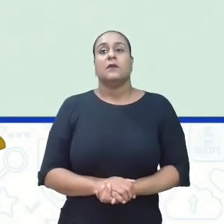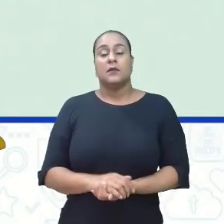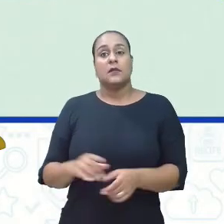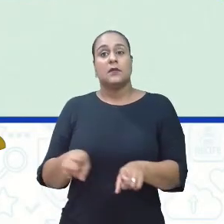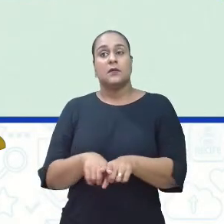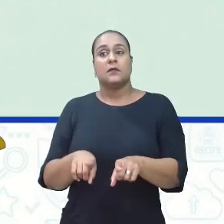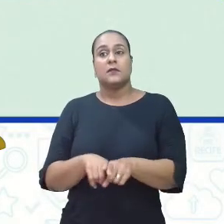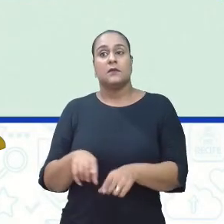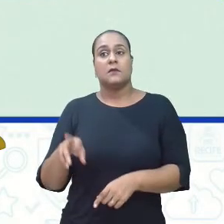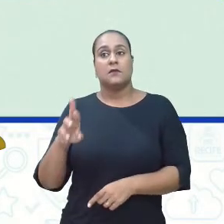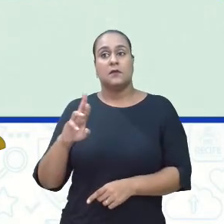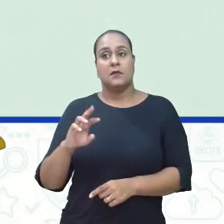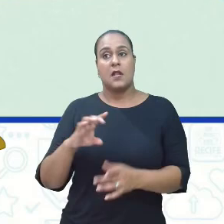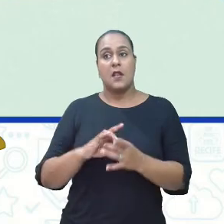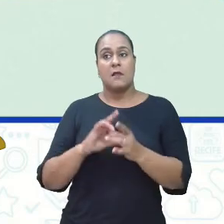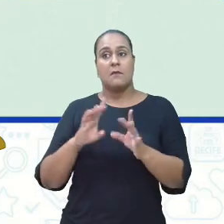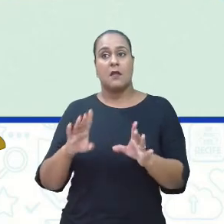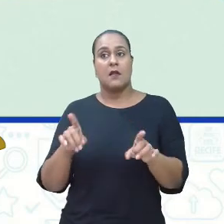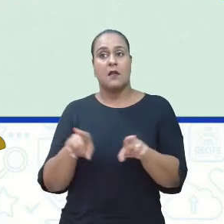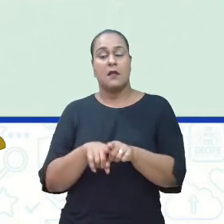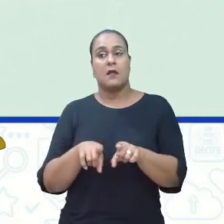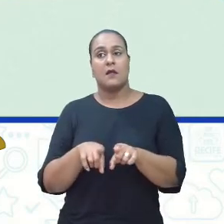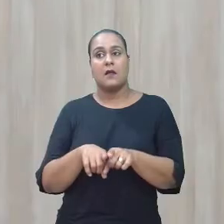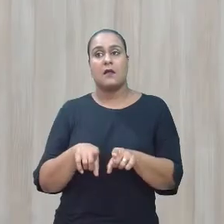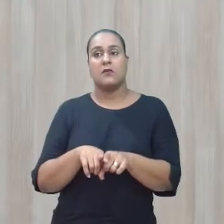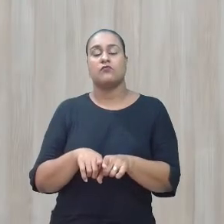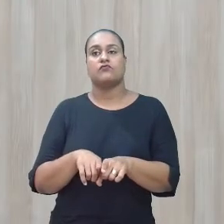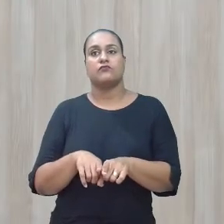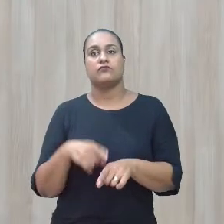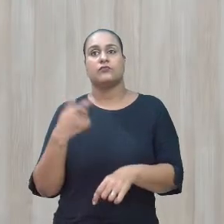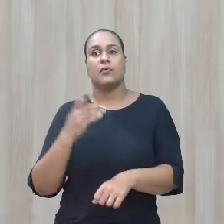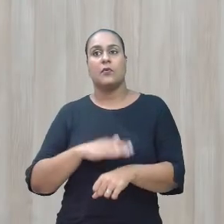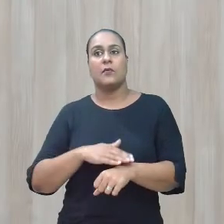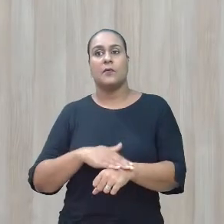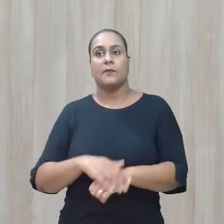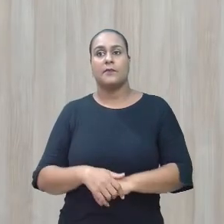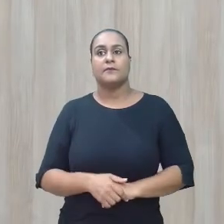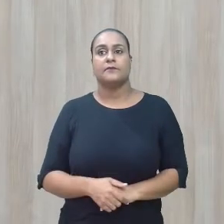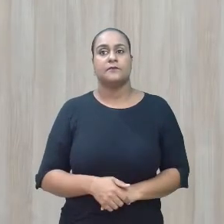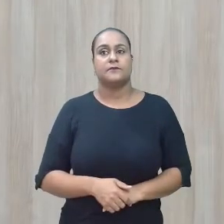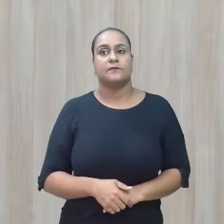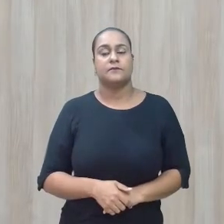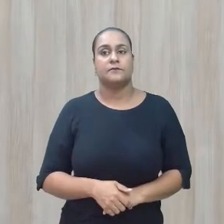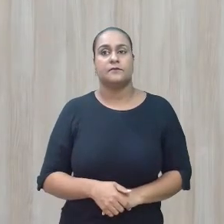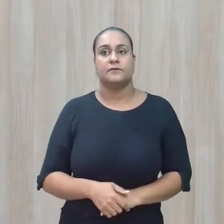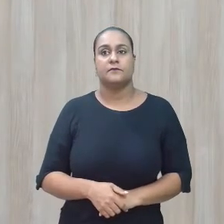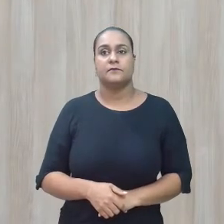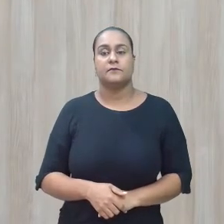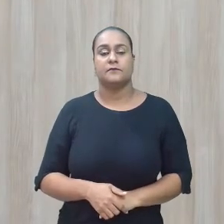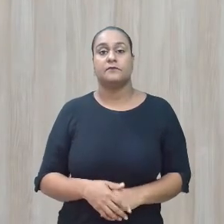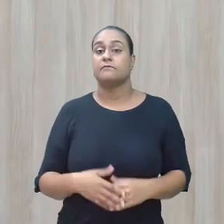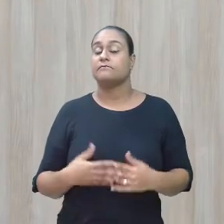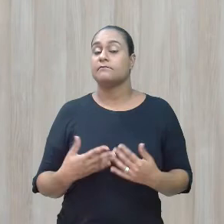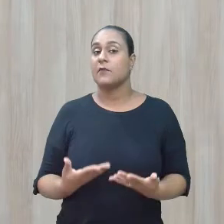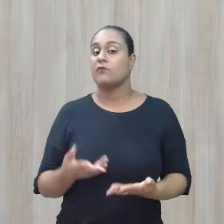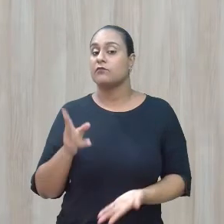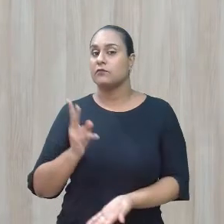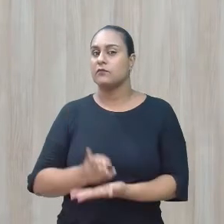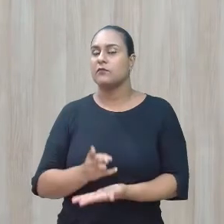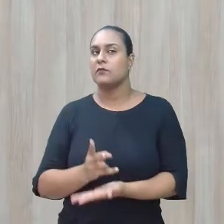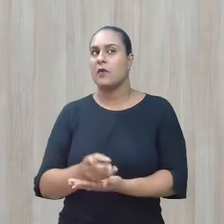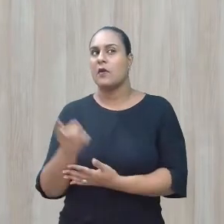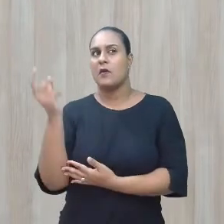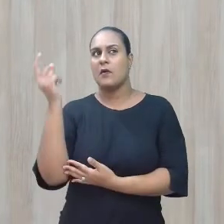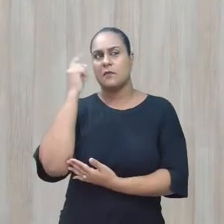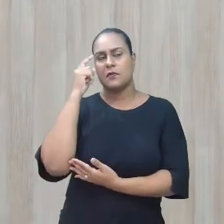a instalação de uma república, como eu coloquei para vocês aí em outro momento, tá beleza? Bom, e aí vamos continuar